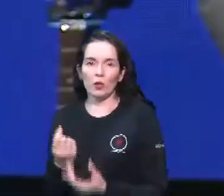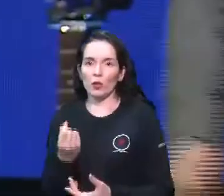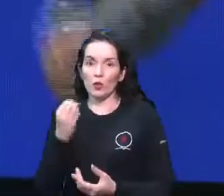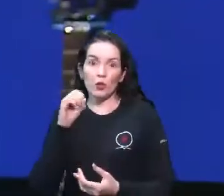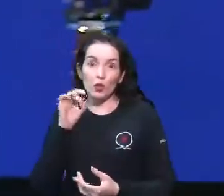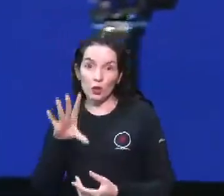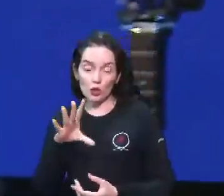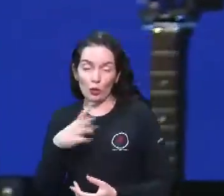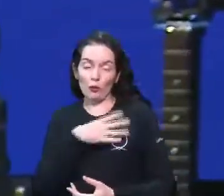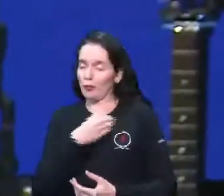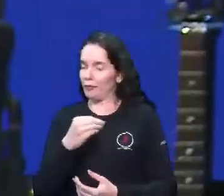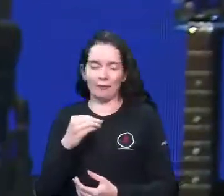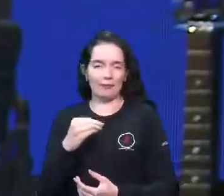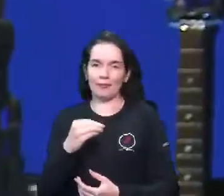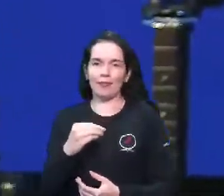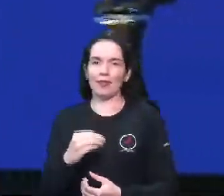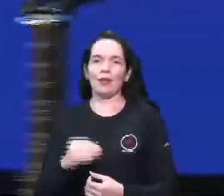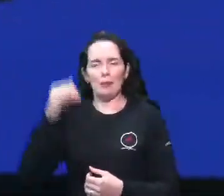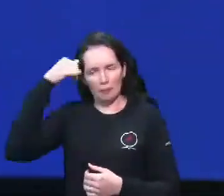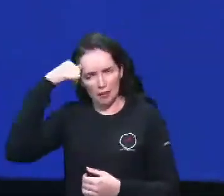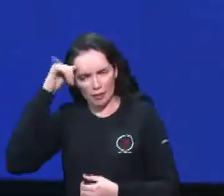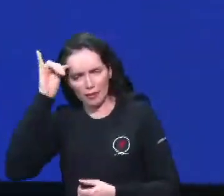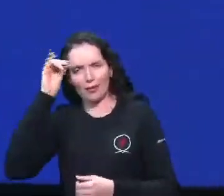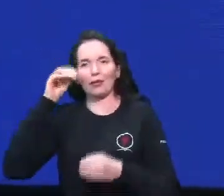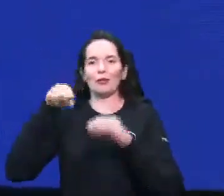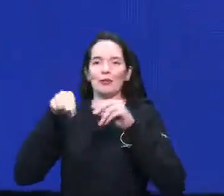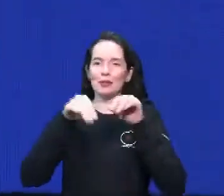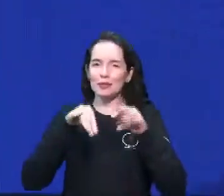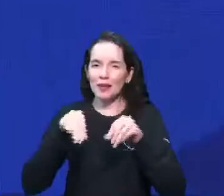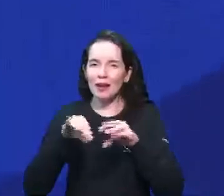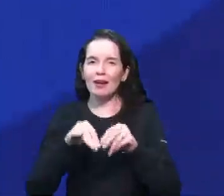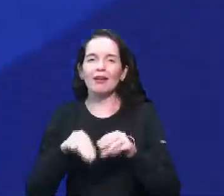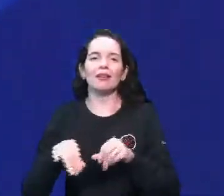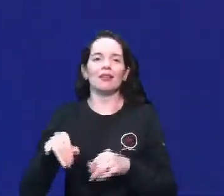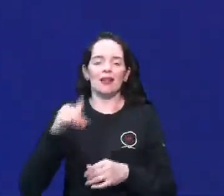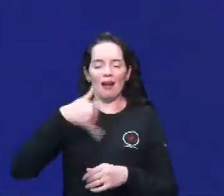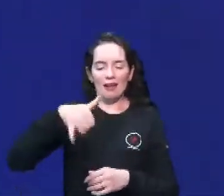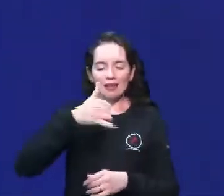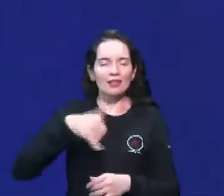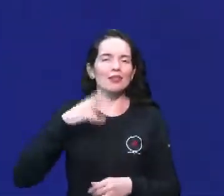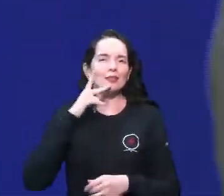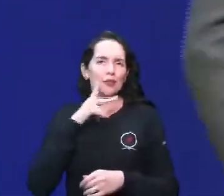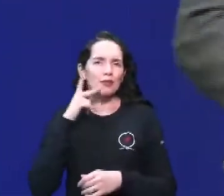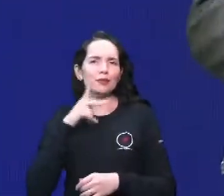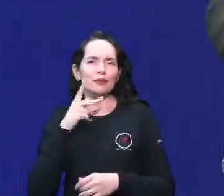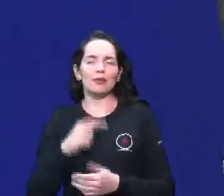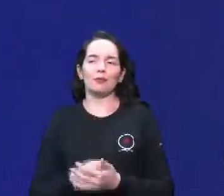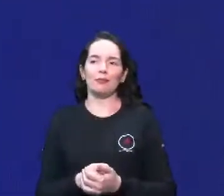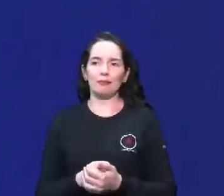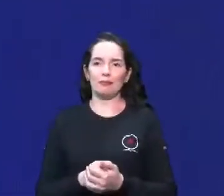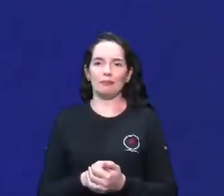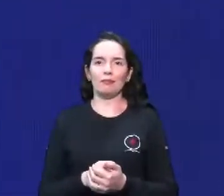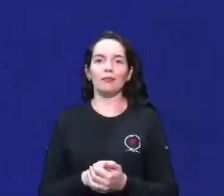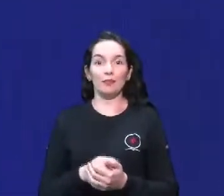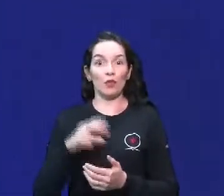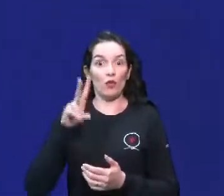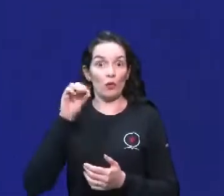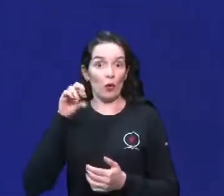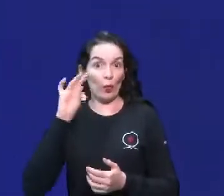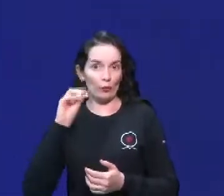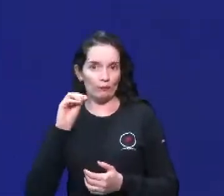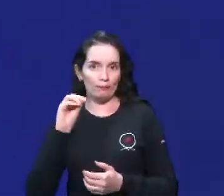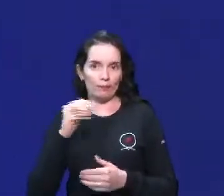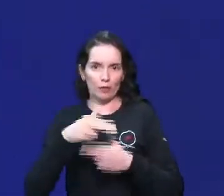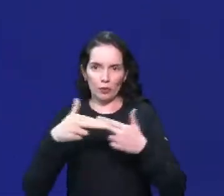levando bezerro, eu estou levando farinha, eu estou levando azeite. E aí você pode dizer que o voto é coisa de gente que não entende